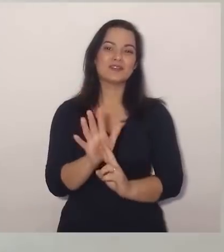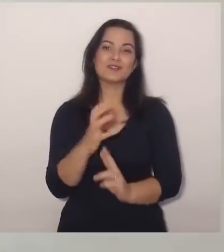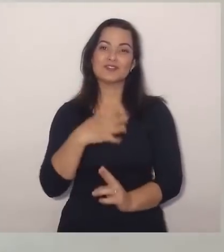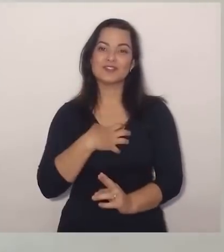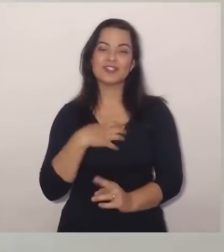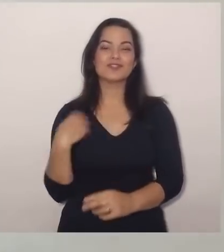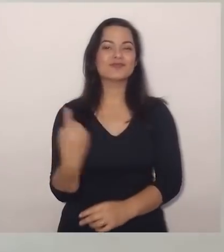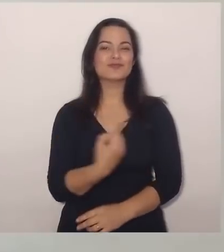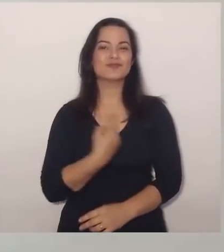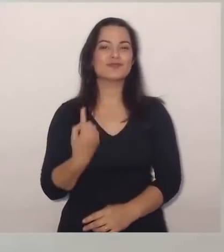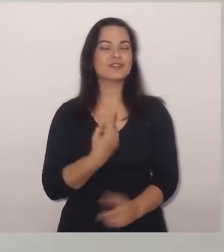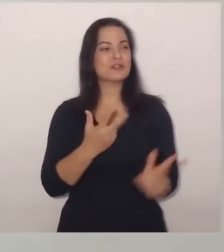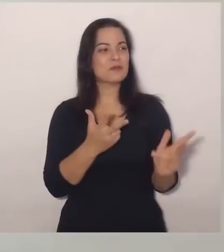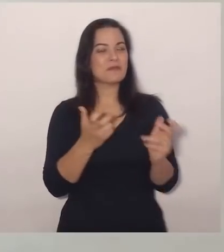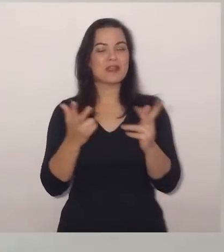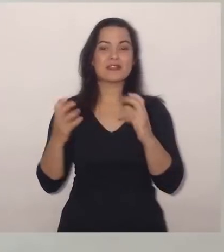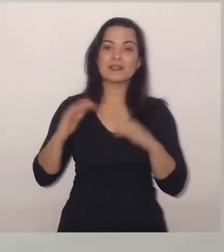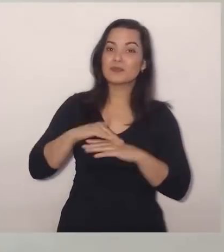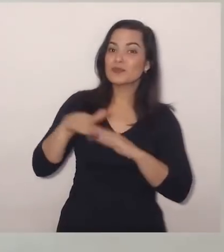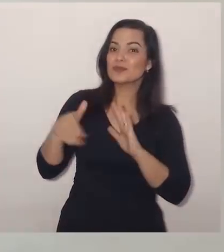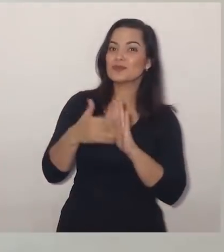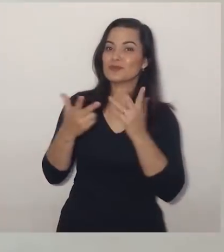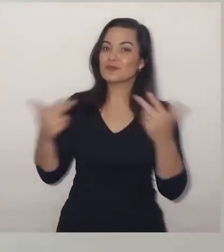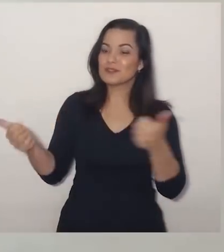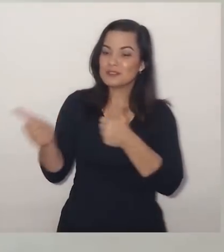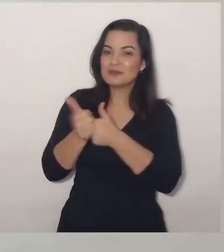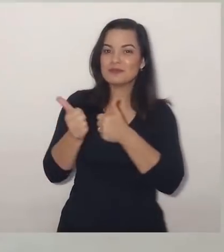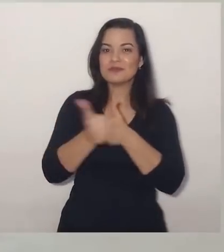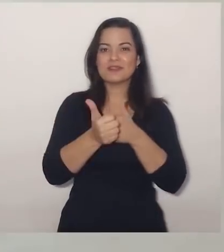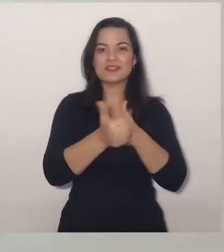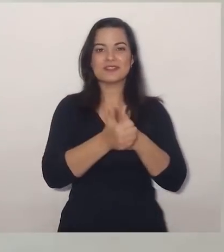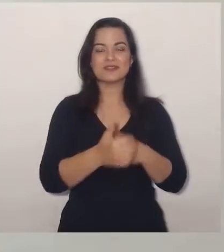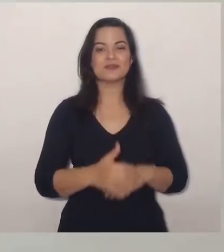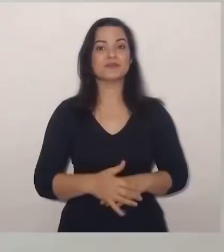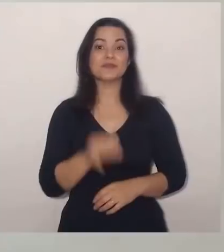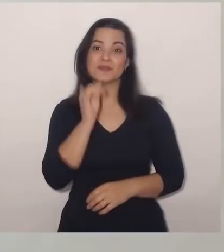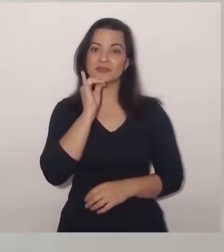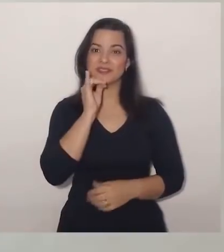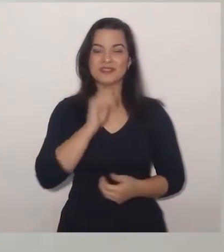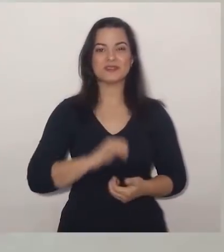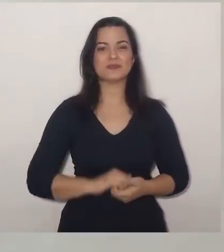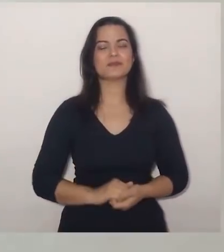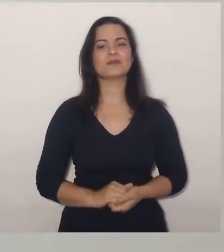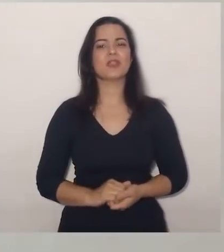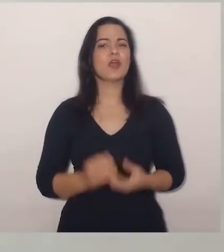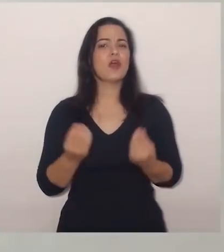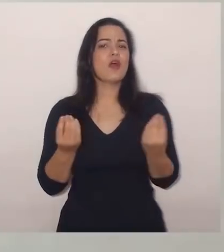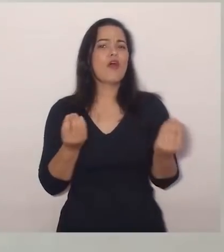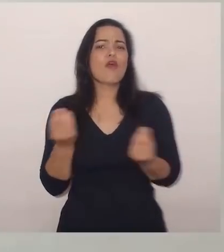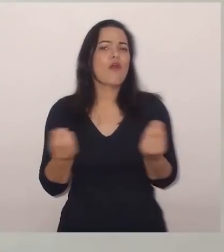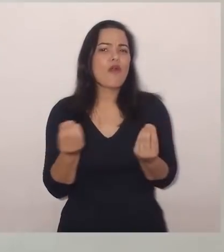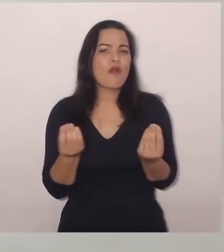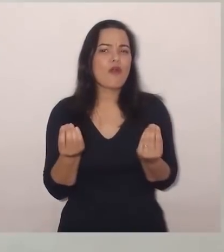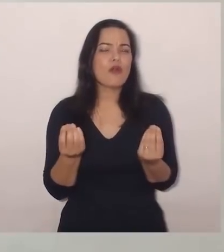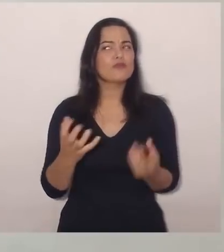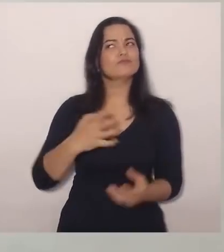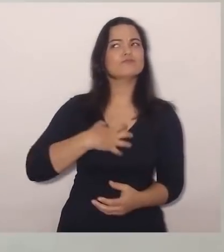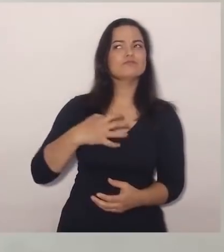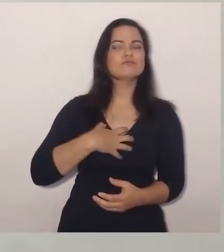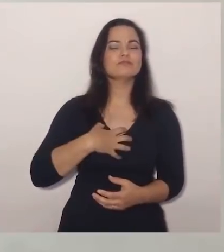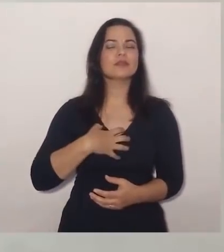percebemos tudo que está à nossa volta. Então, por exemplo, como que você sente